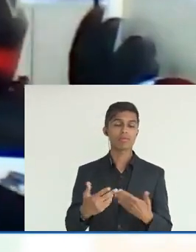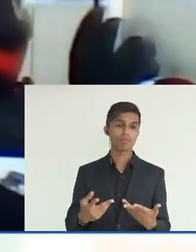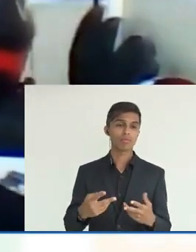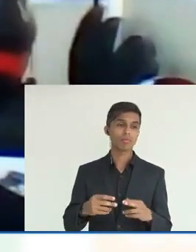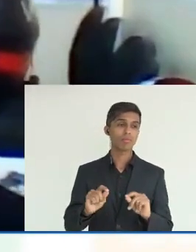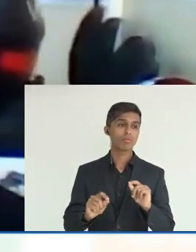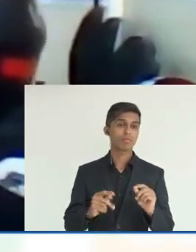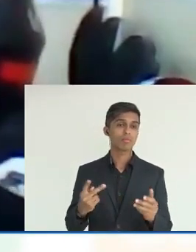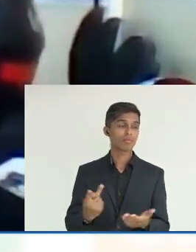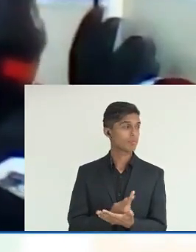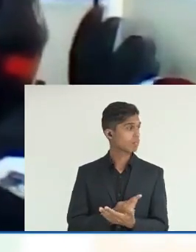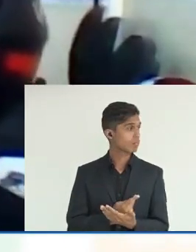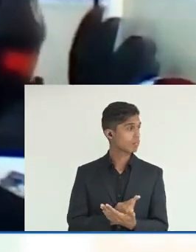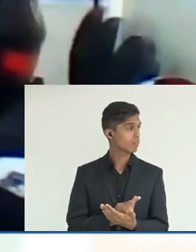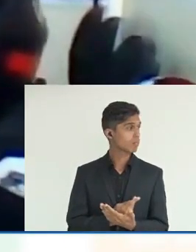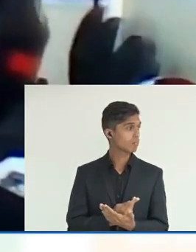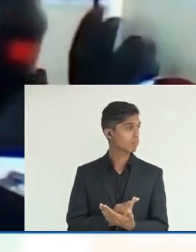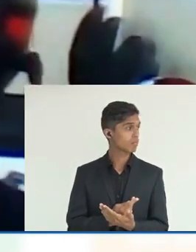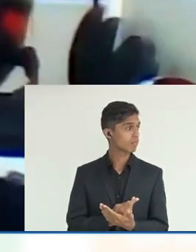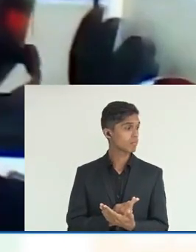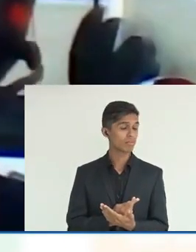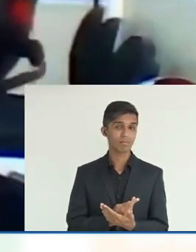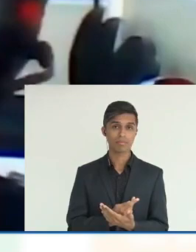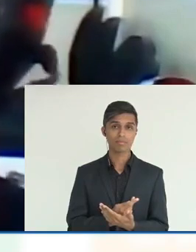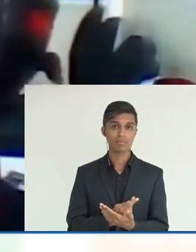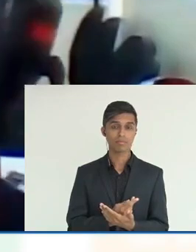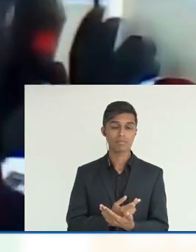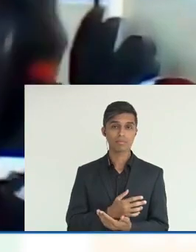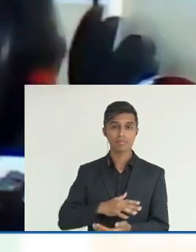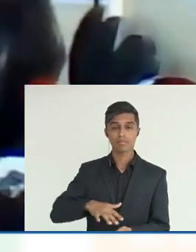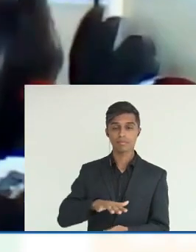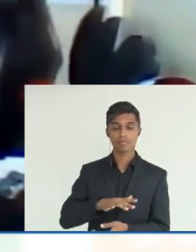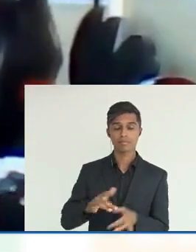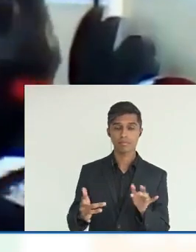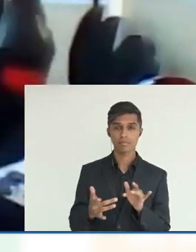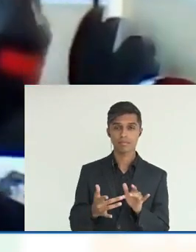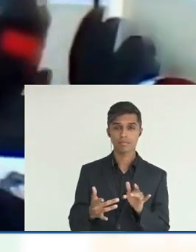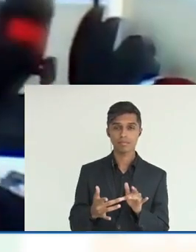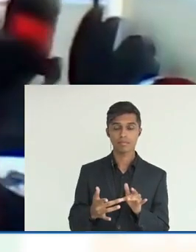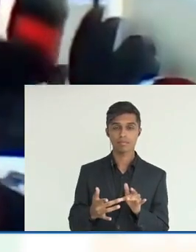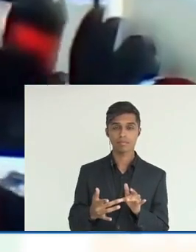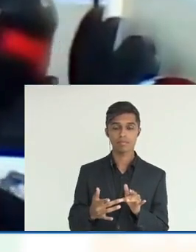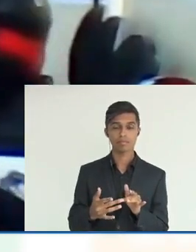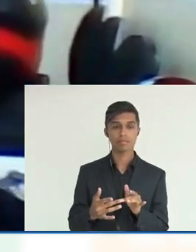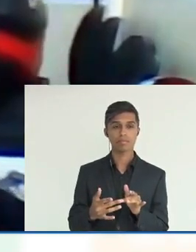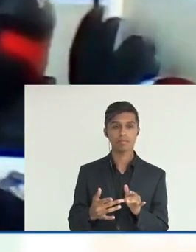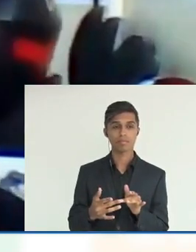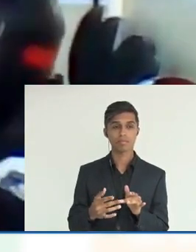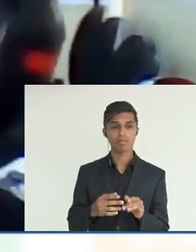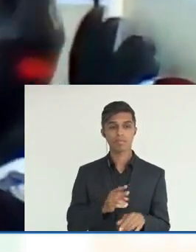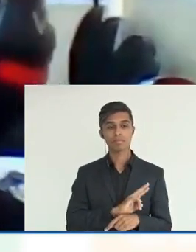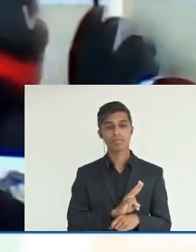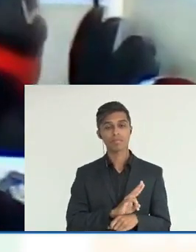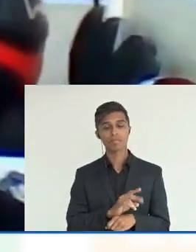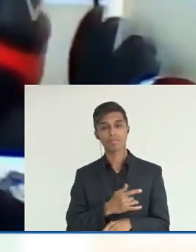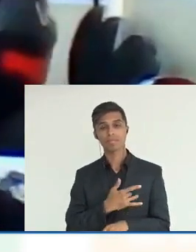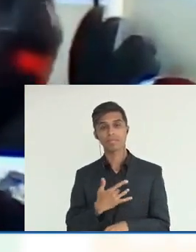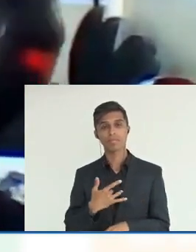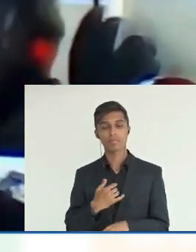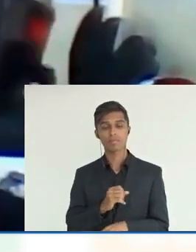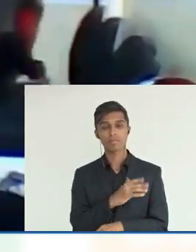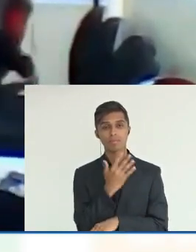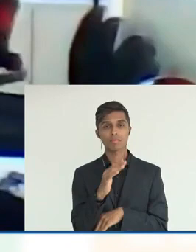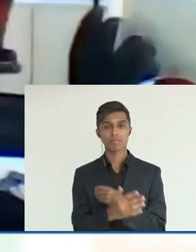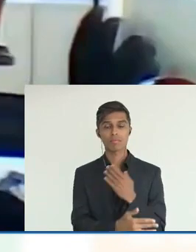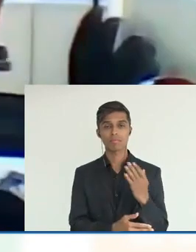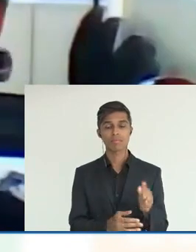acontece? Eles estão vinculados, né, a vigilância em saúde